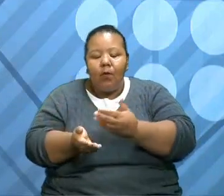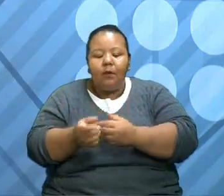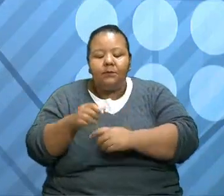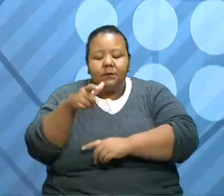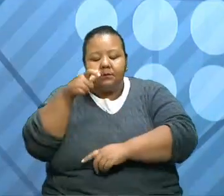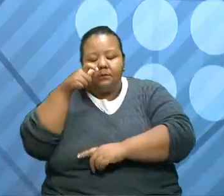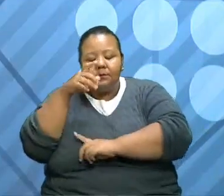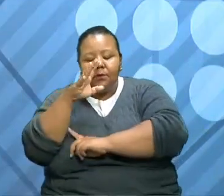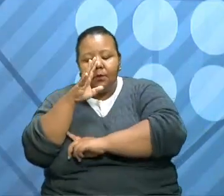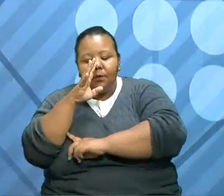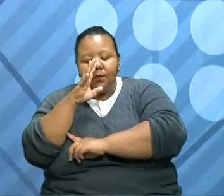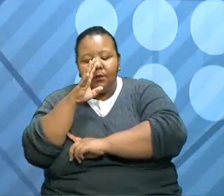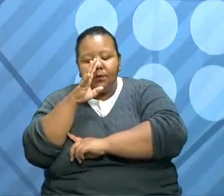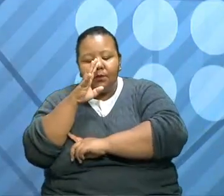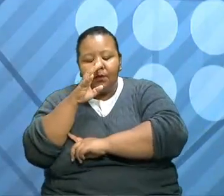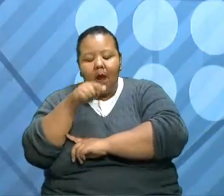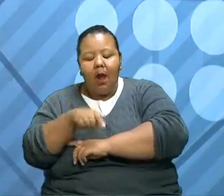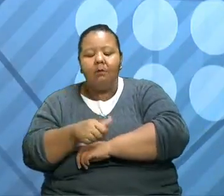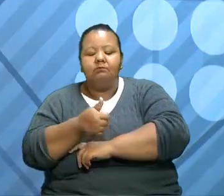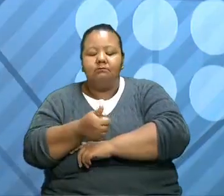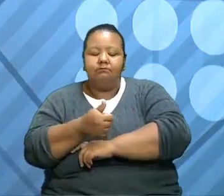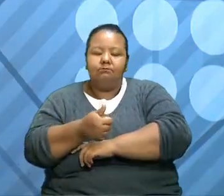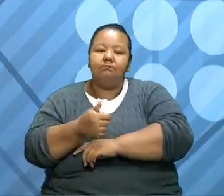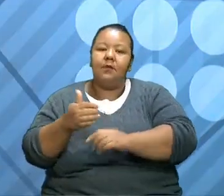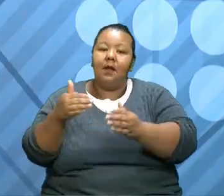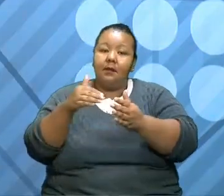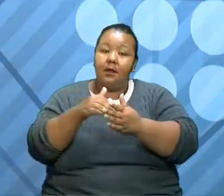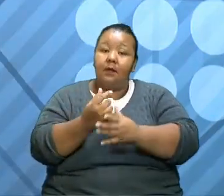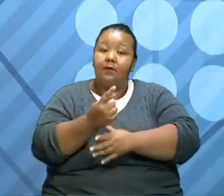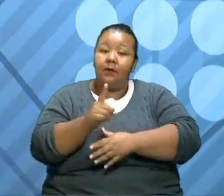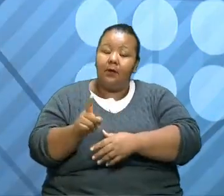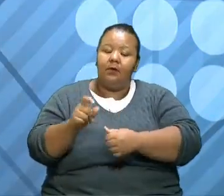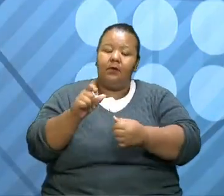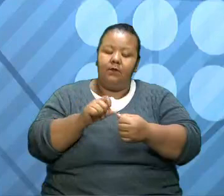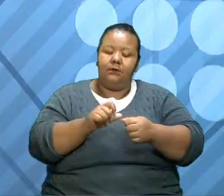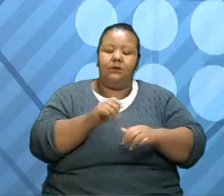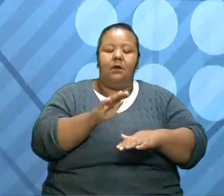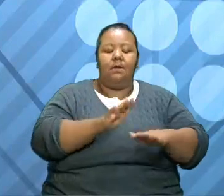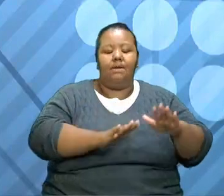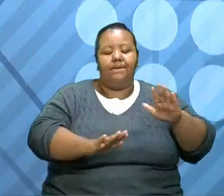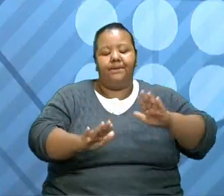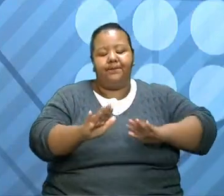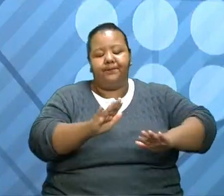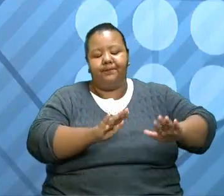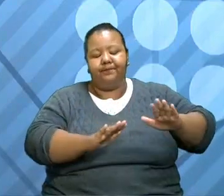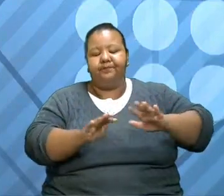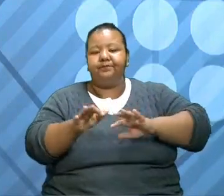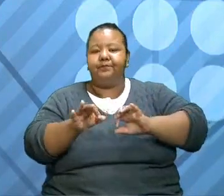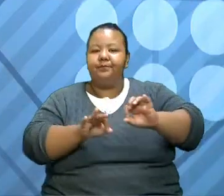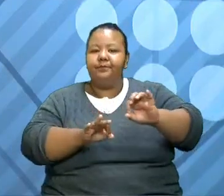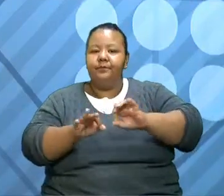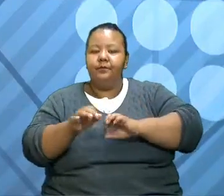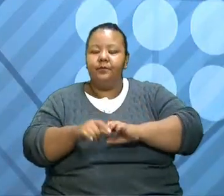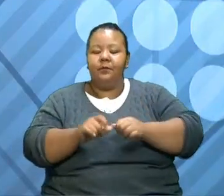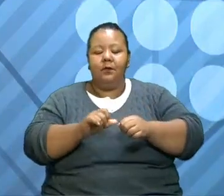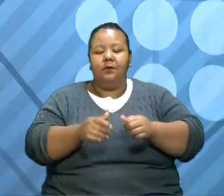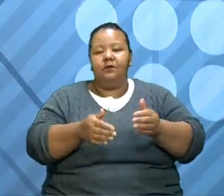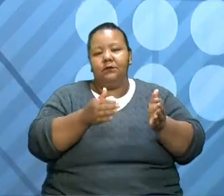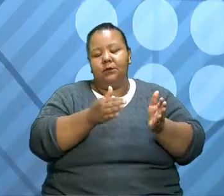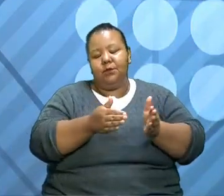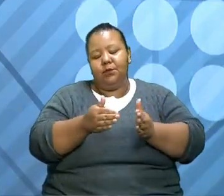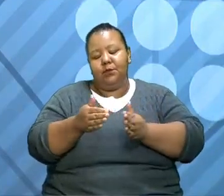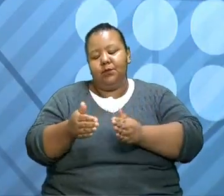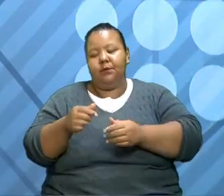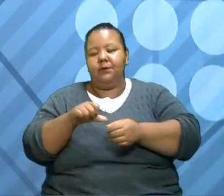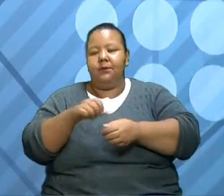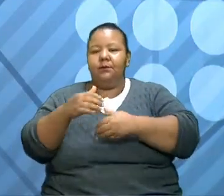o final, você desenvolveu um processo ali. Você planejou, você organizou e nessa organização você foi para a parte